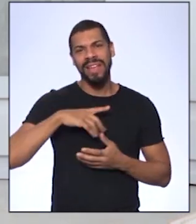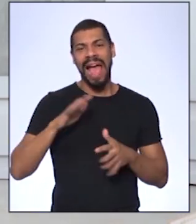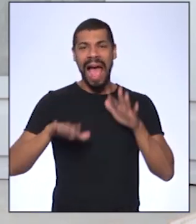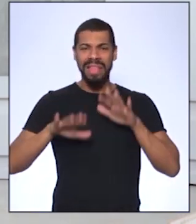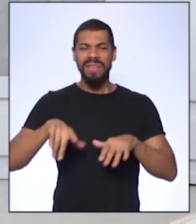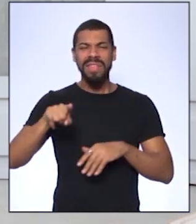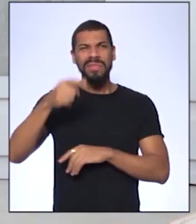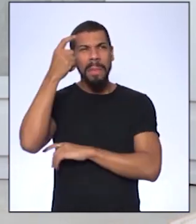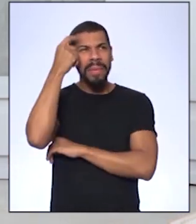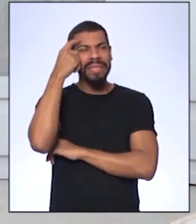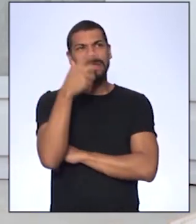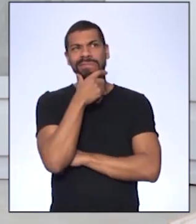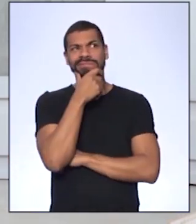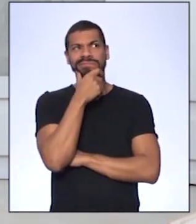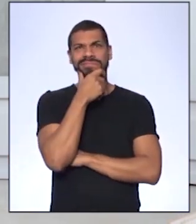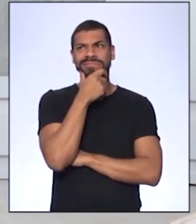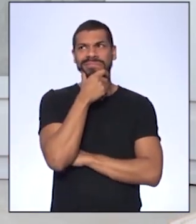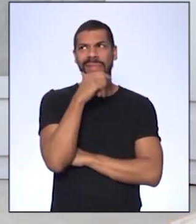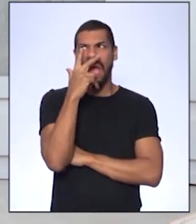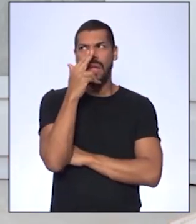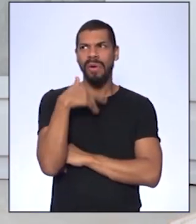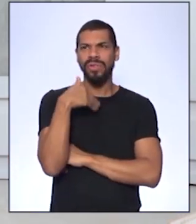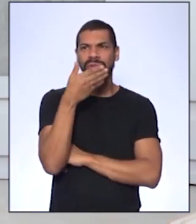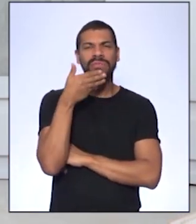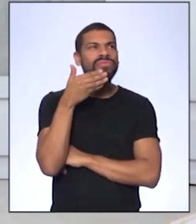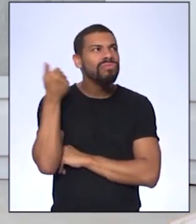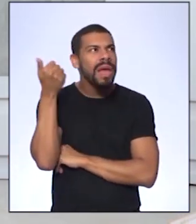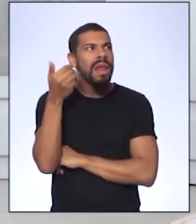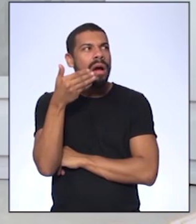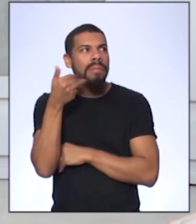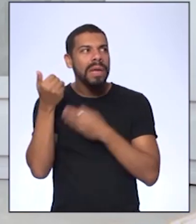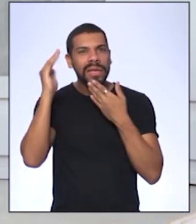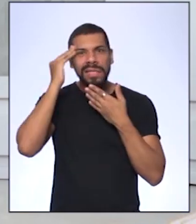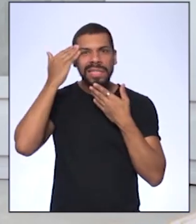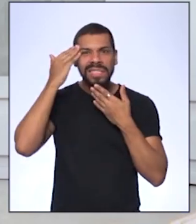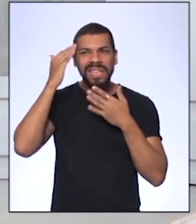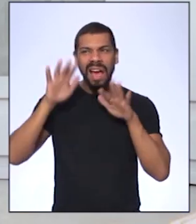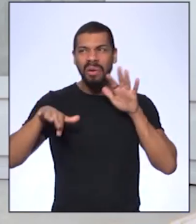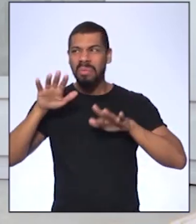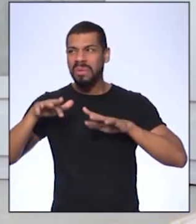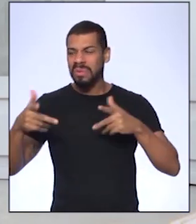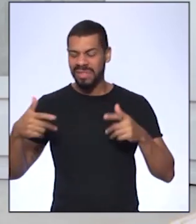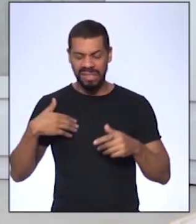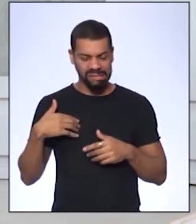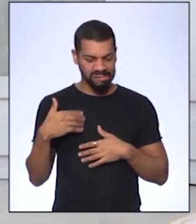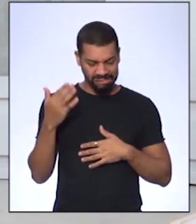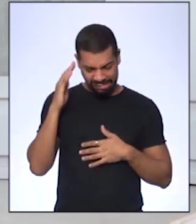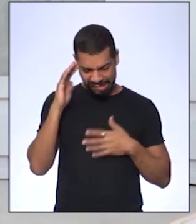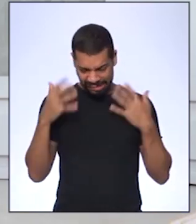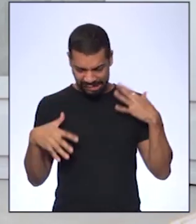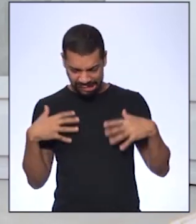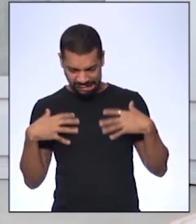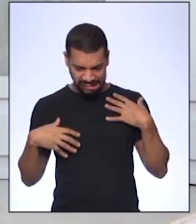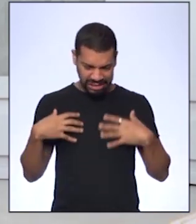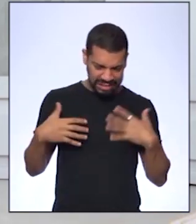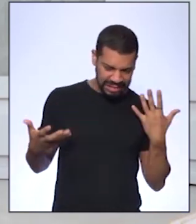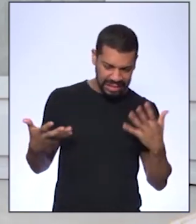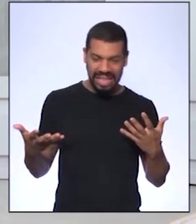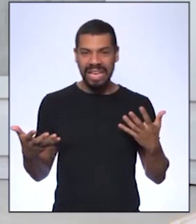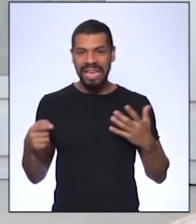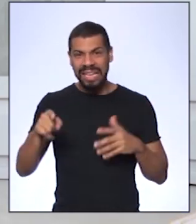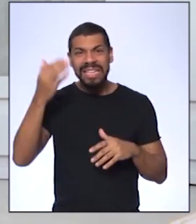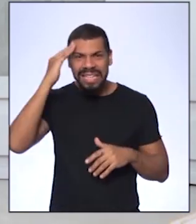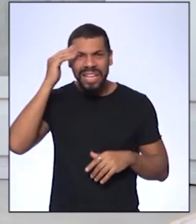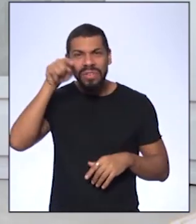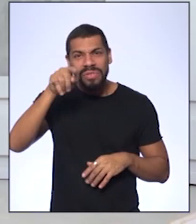você tem a sensação de que você entende melhor algumas coisas e não tão bem outras. Existem referenciais para você que